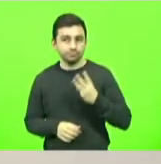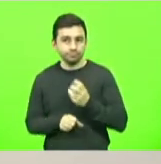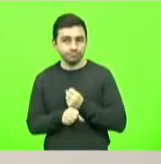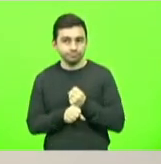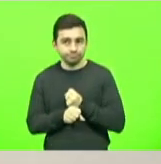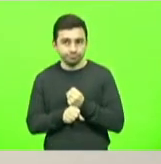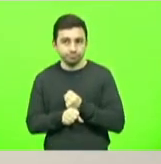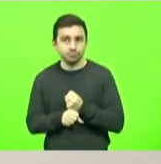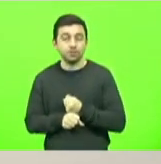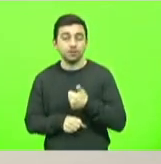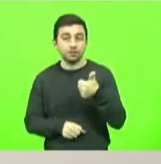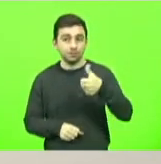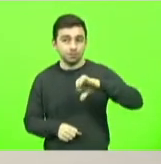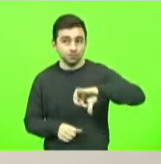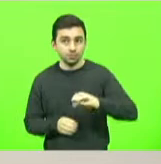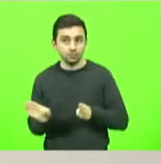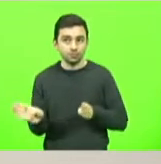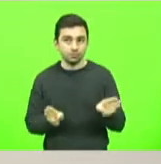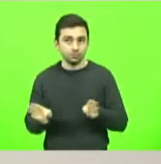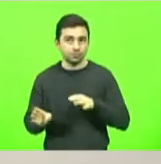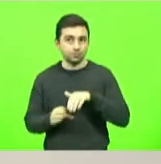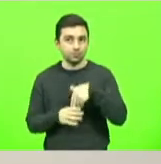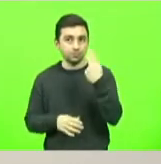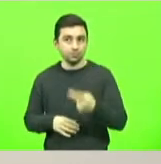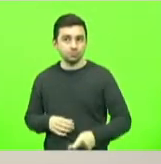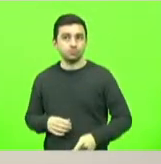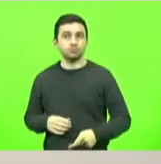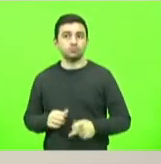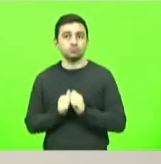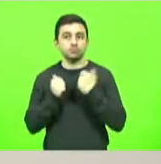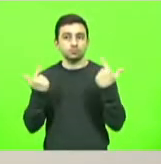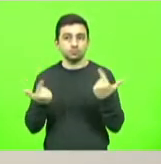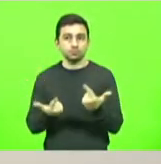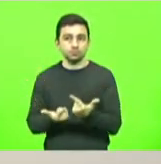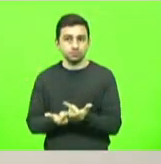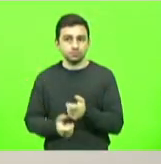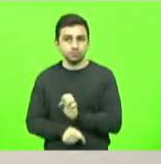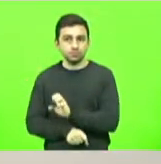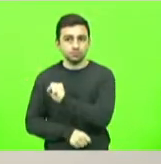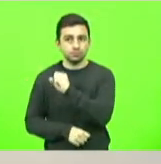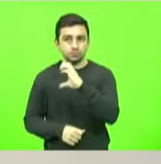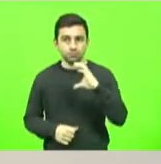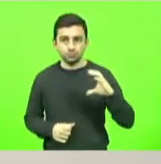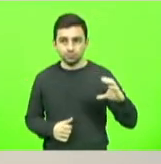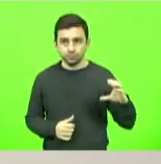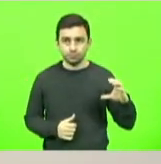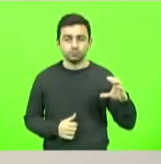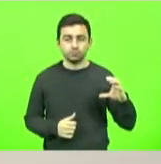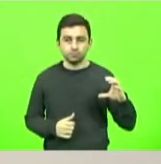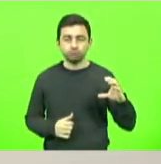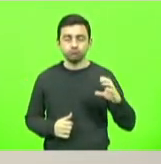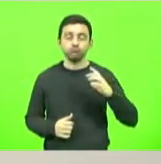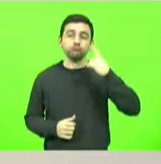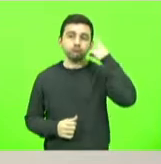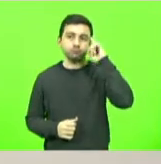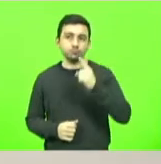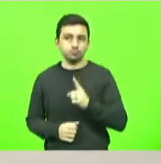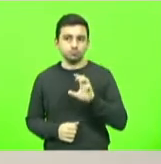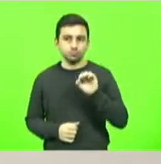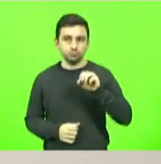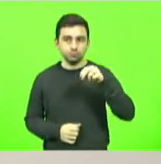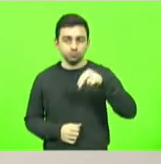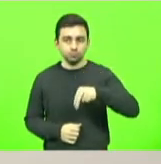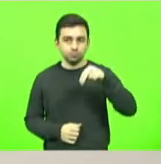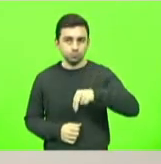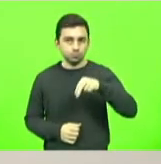legislativa da décima nona legislatura da Assembleia Legislativa do Estado de Santa Catarina, realizada em 10 de novembro de